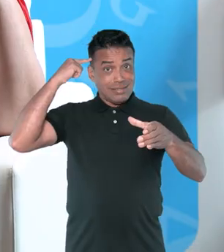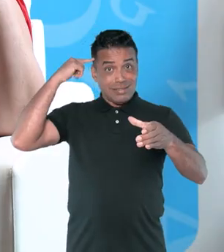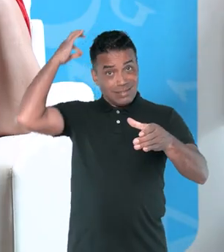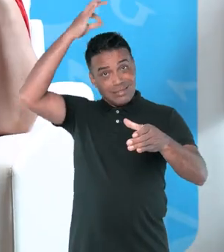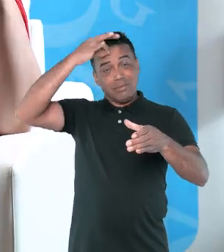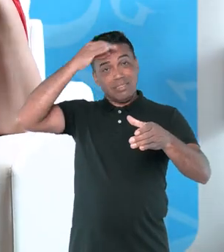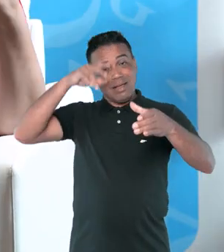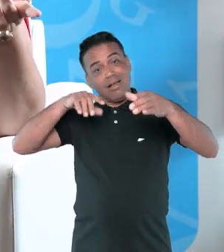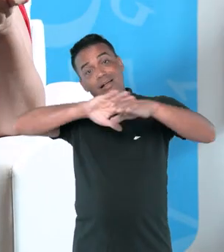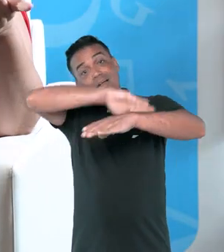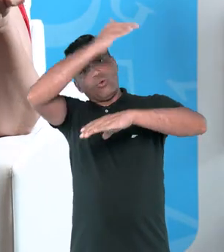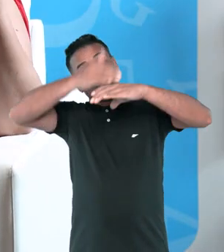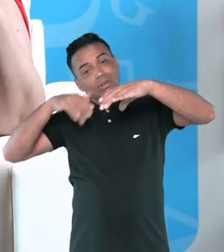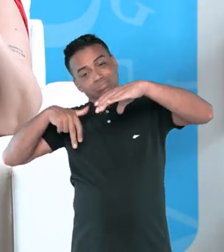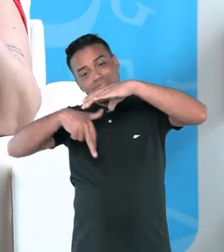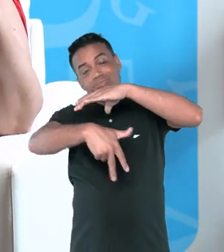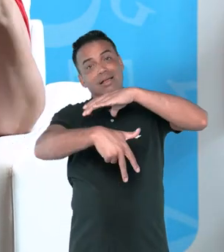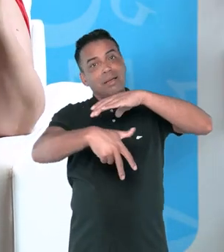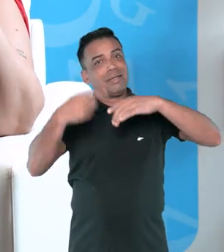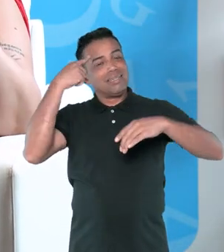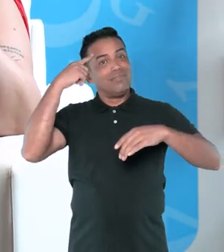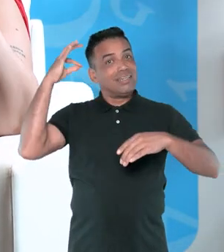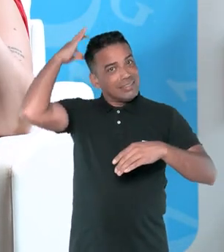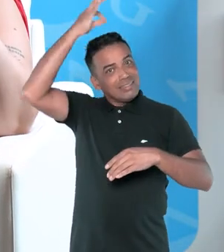as orações que as mulheres fazem para Santo Antônio. Aí